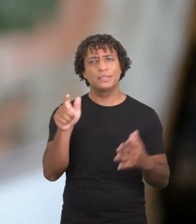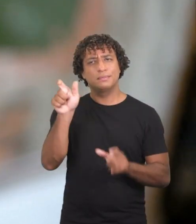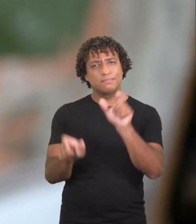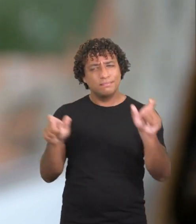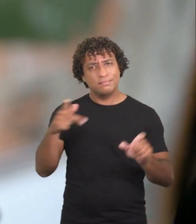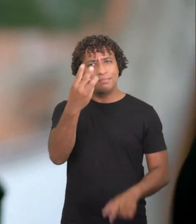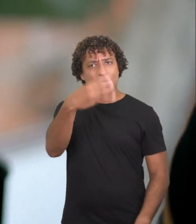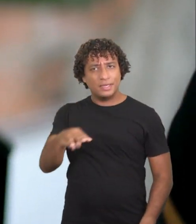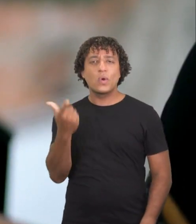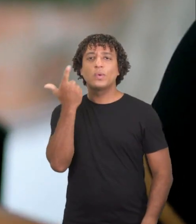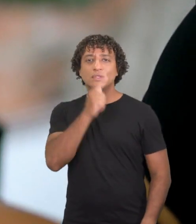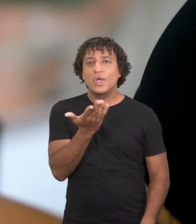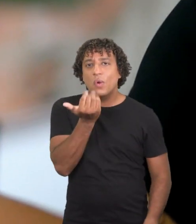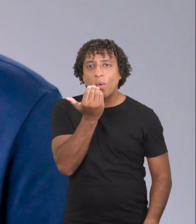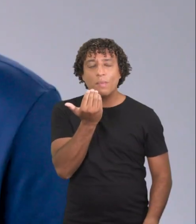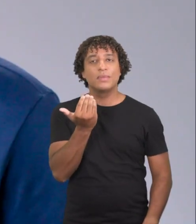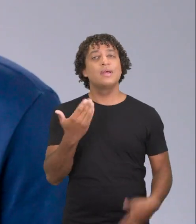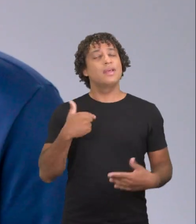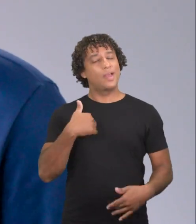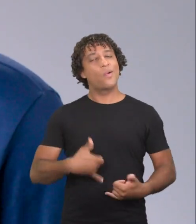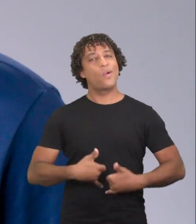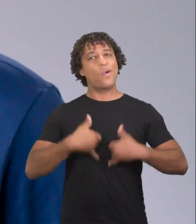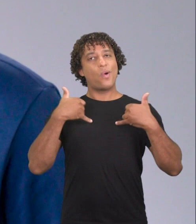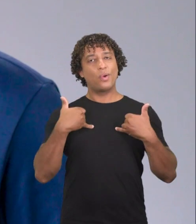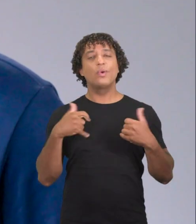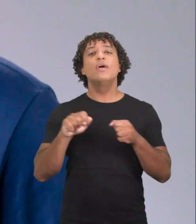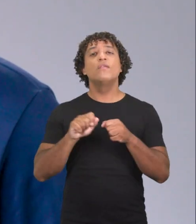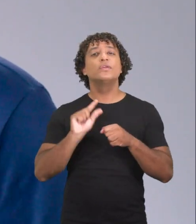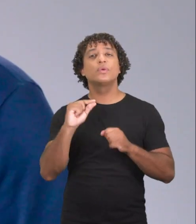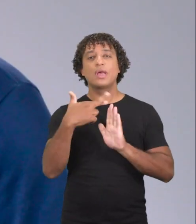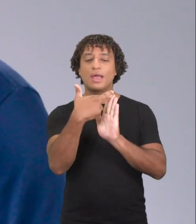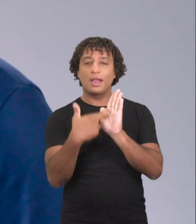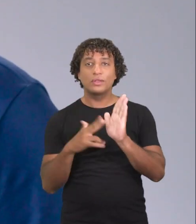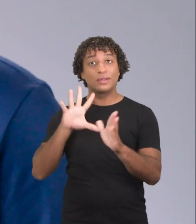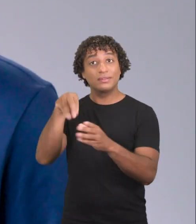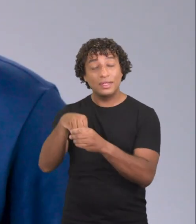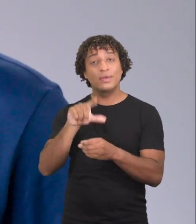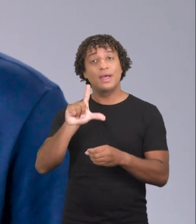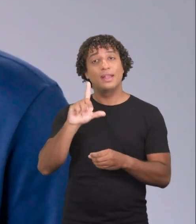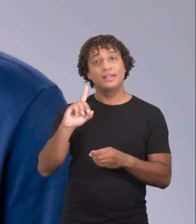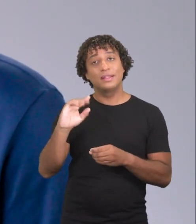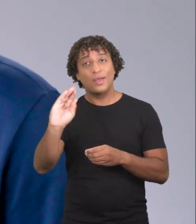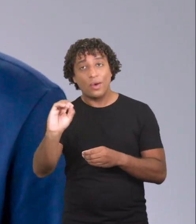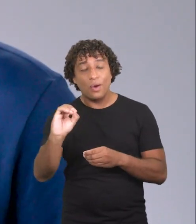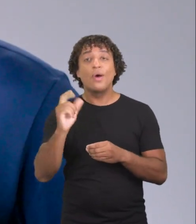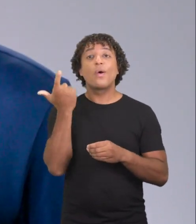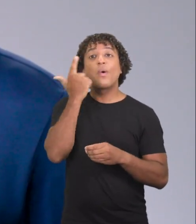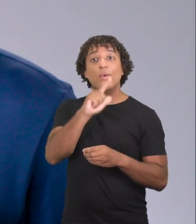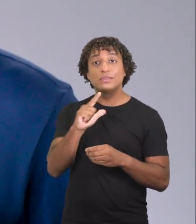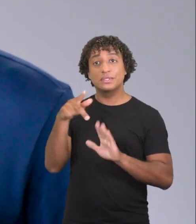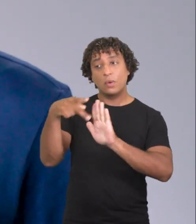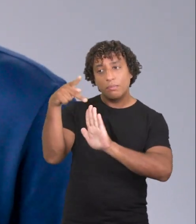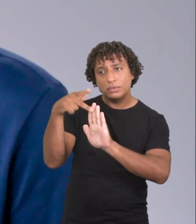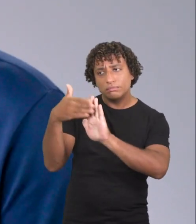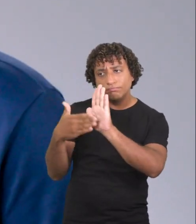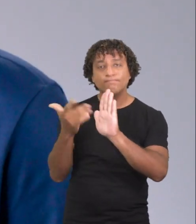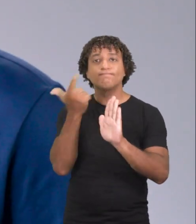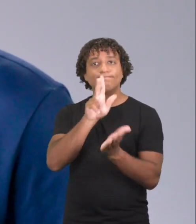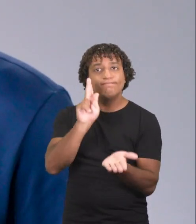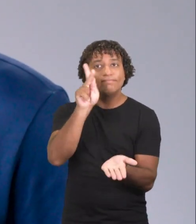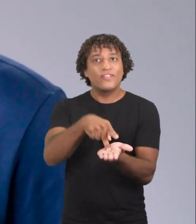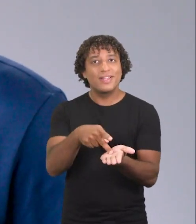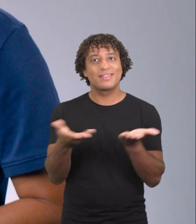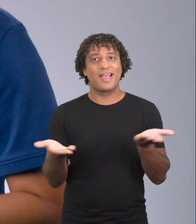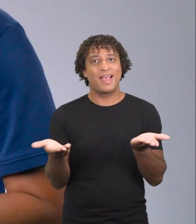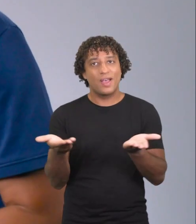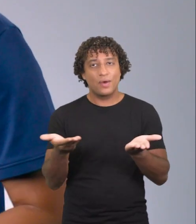botar comida na mesa todos os dias. E eu tenho muito orgulho de ter sido relator na LDO da proposta que garantiu que o programa saísse do